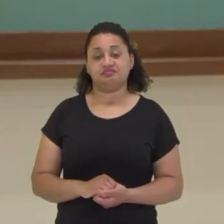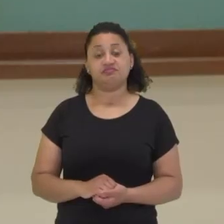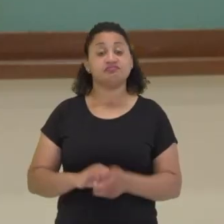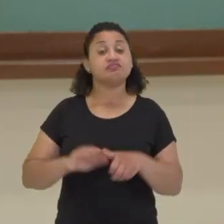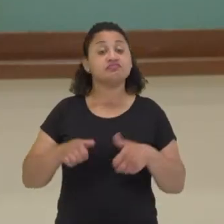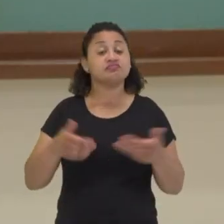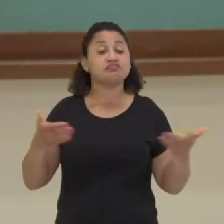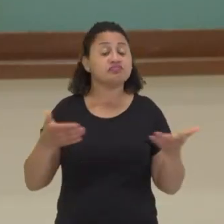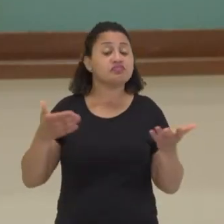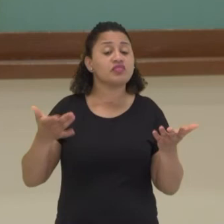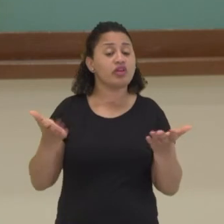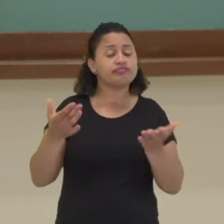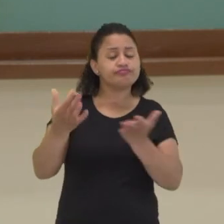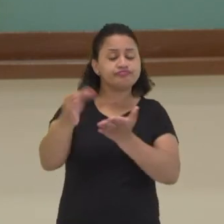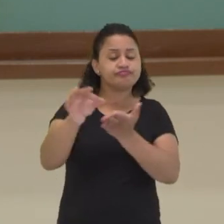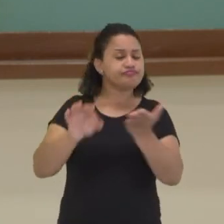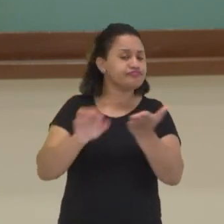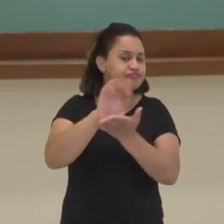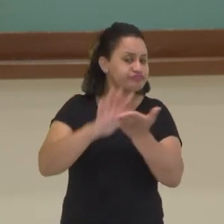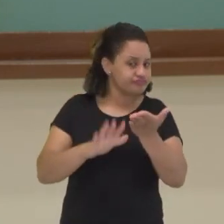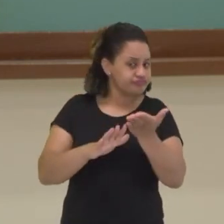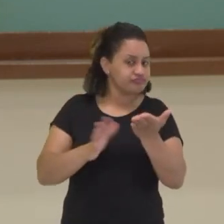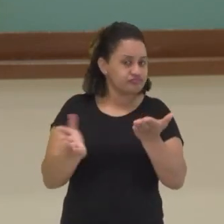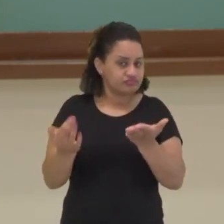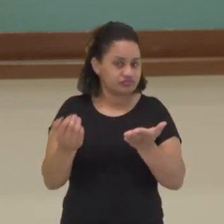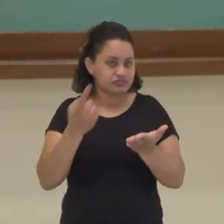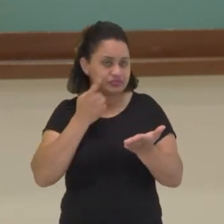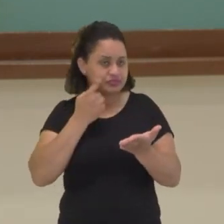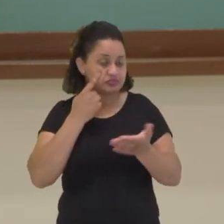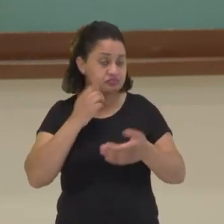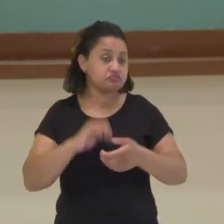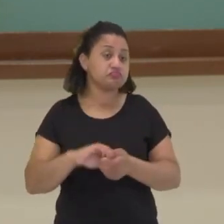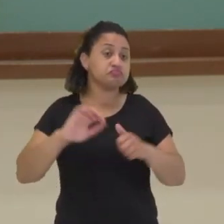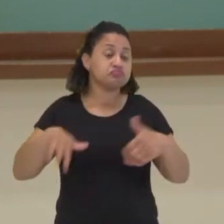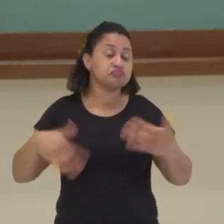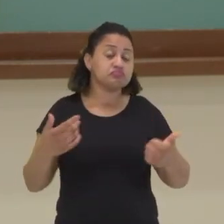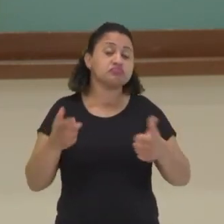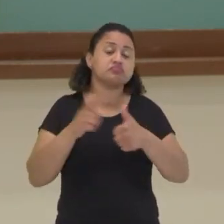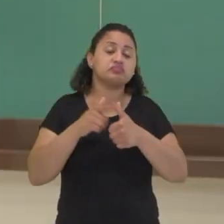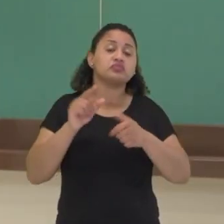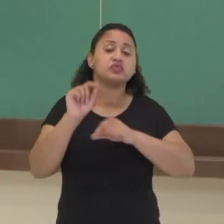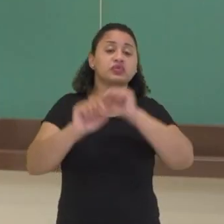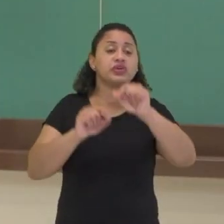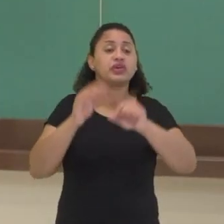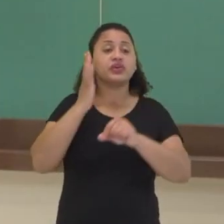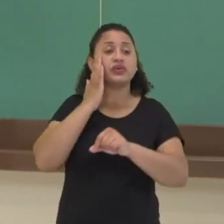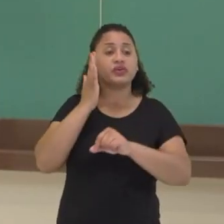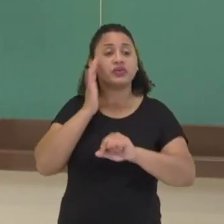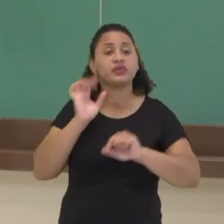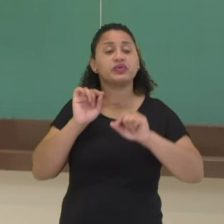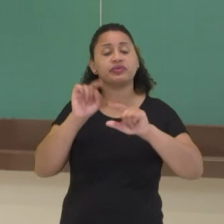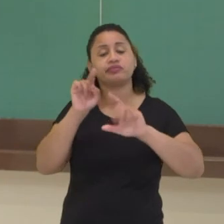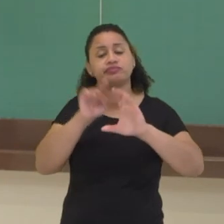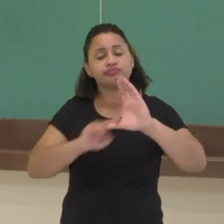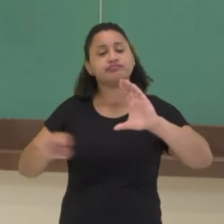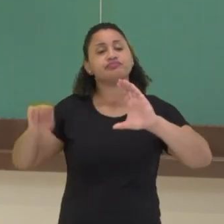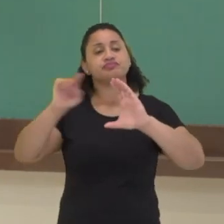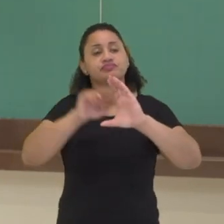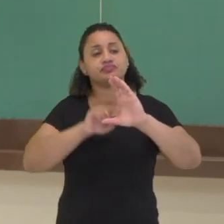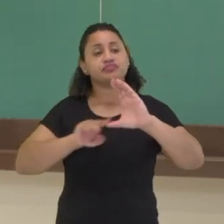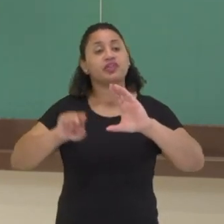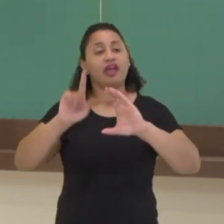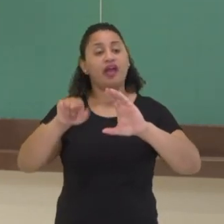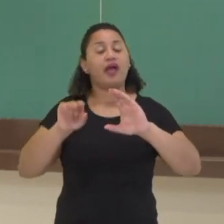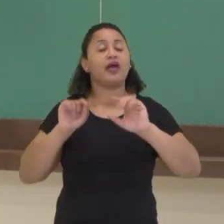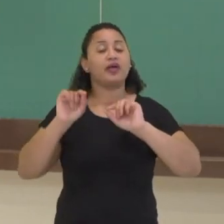Então, vamos fazer a verificação desse exercício? Então, primeira coisa, sabemos que o círculo todo